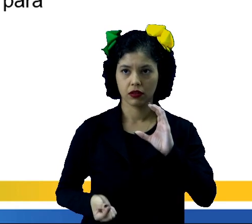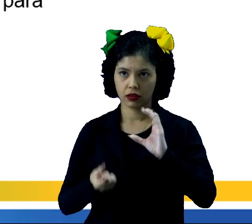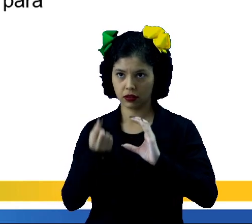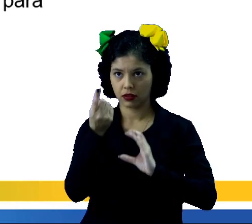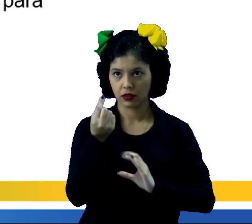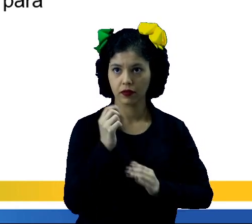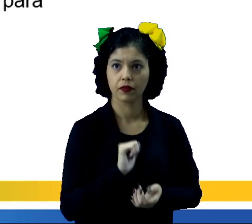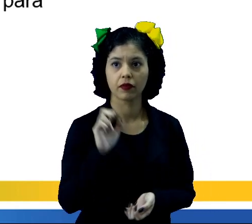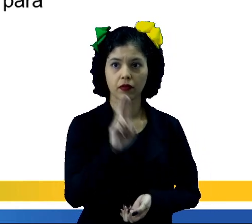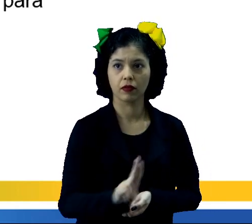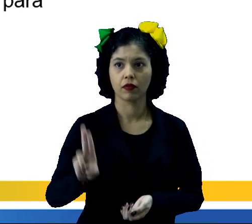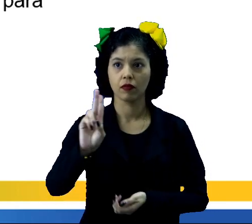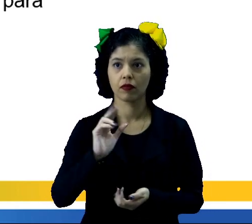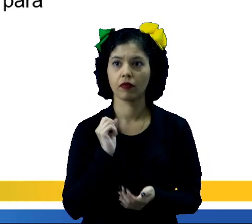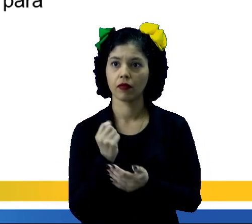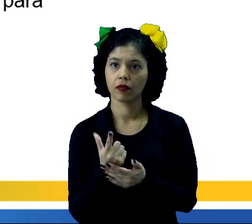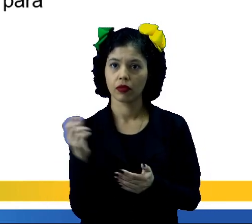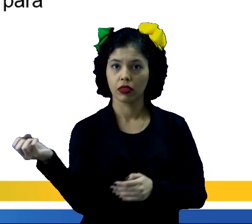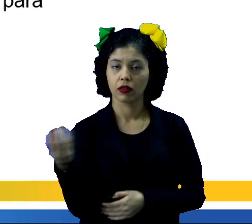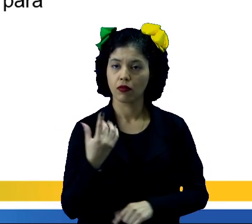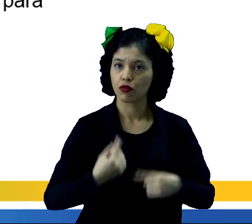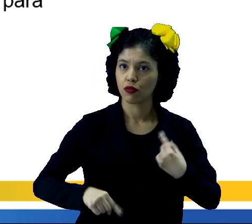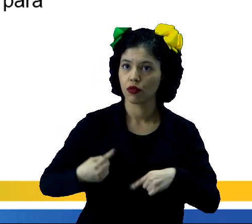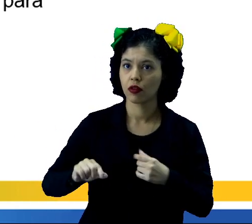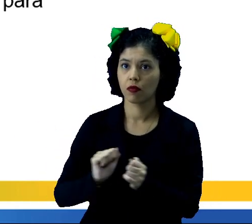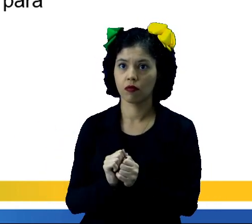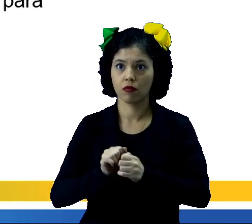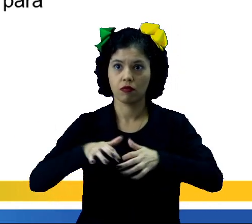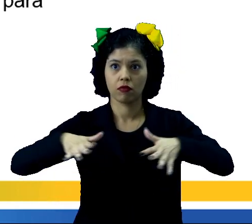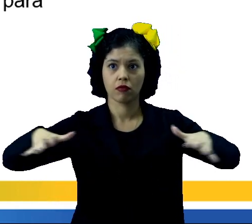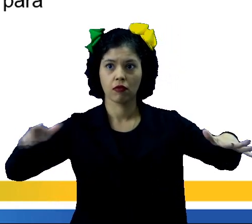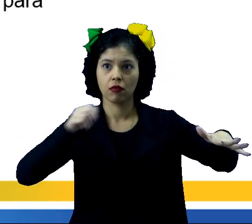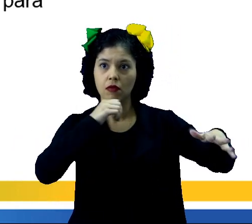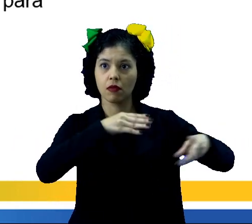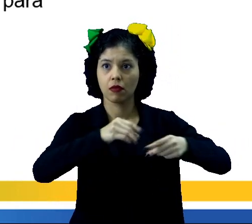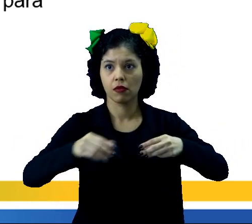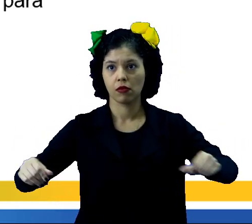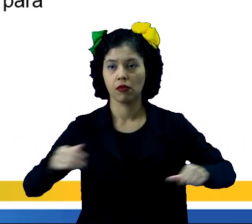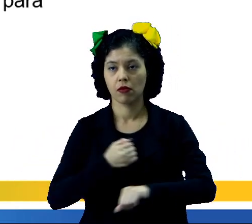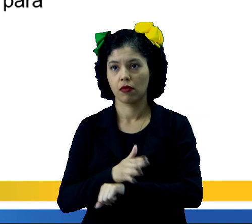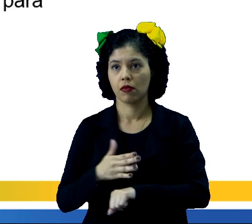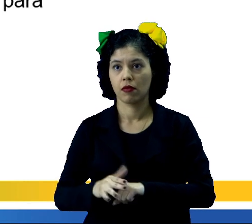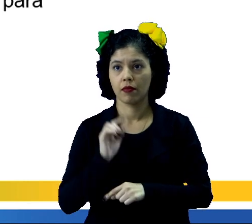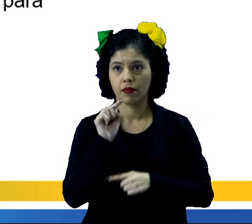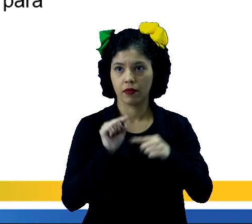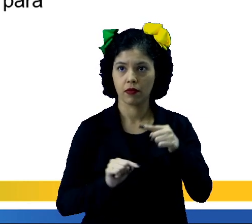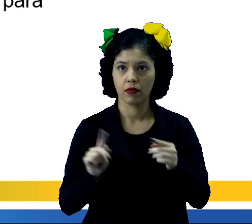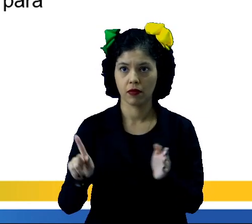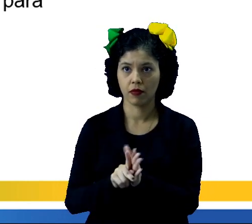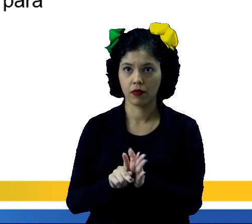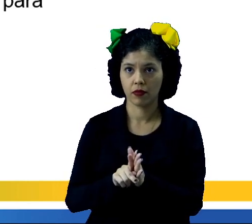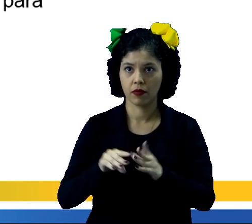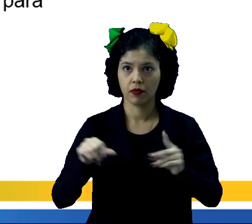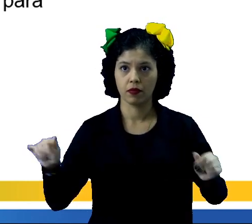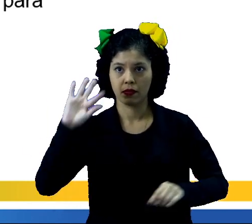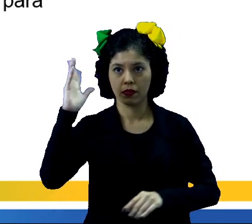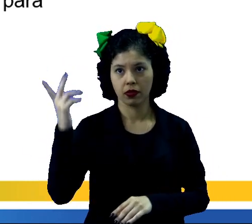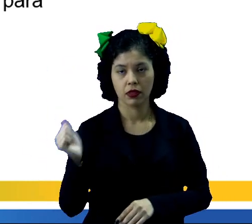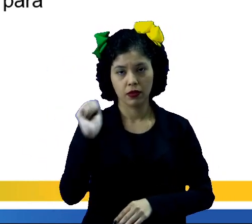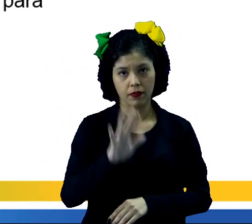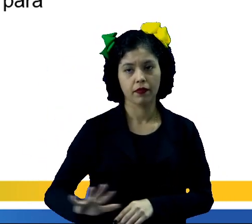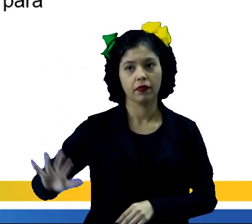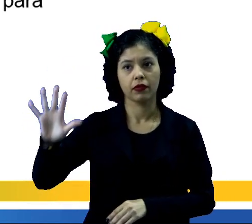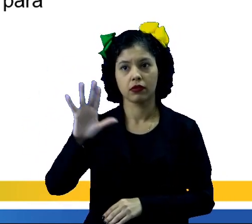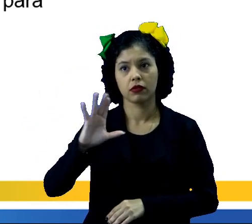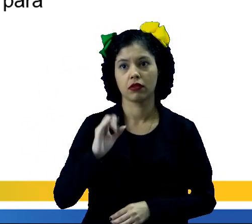capitalistas europeias investiram em novas políticas de expansão territorial e praticamente dividiram entre si os territórios da